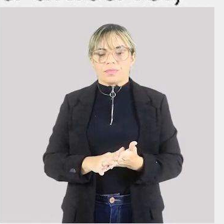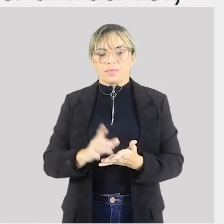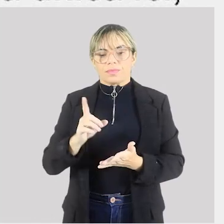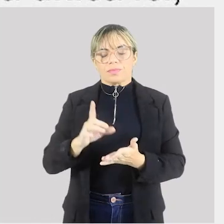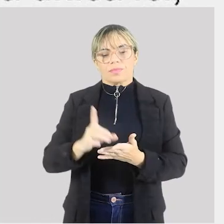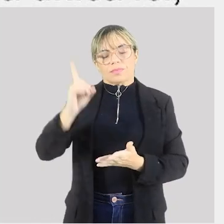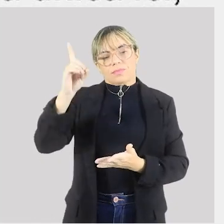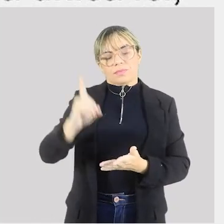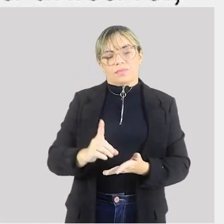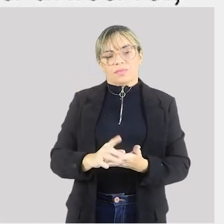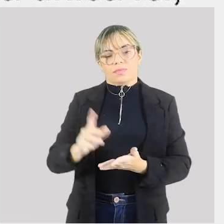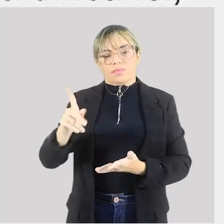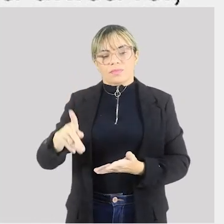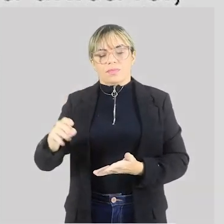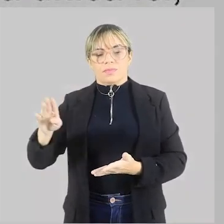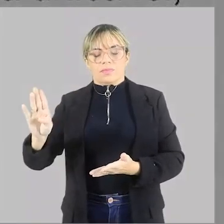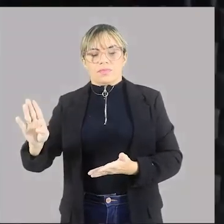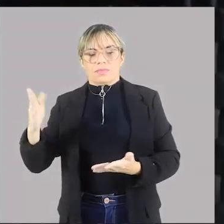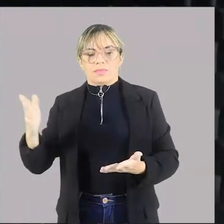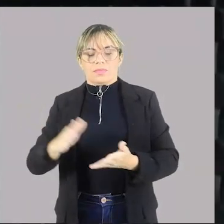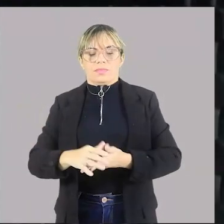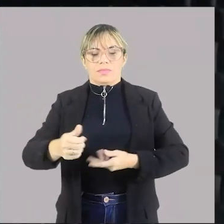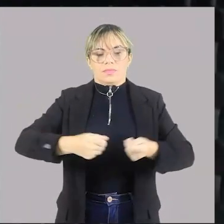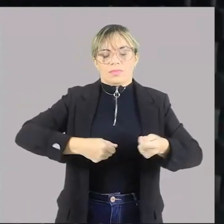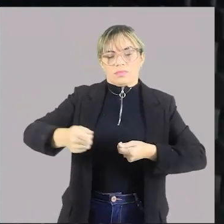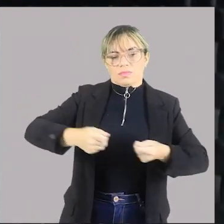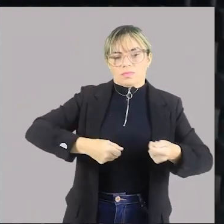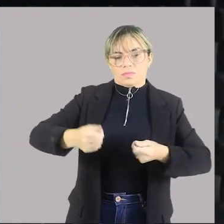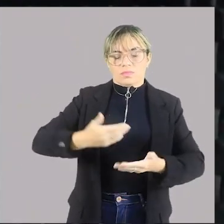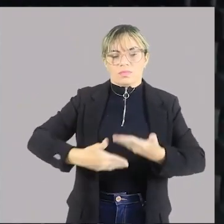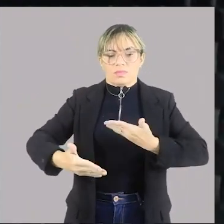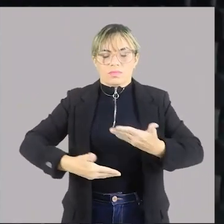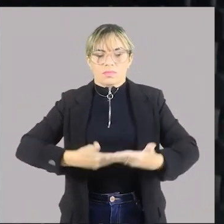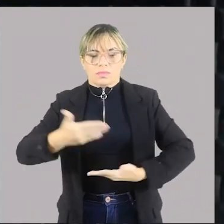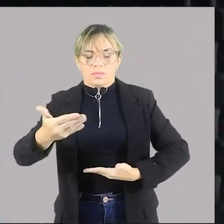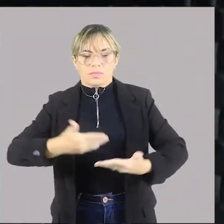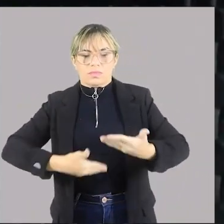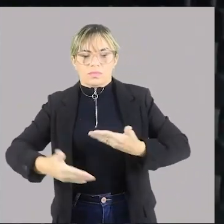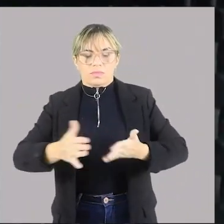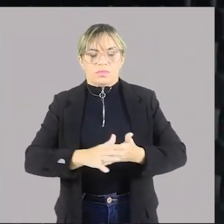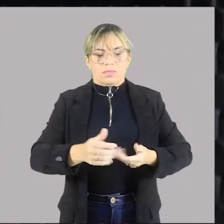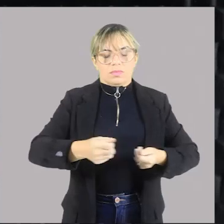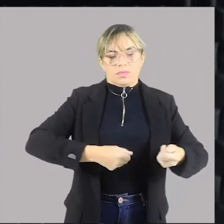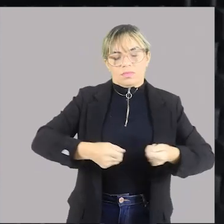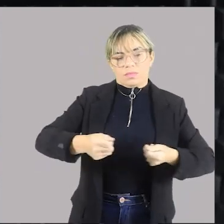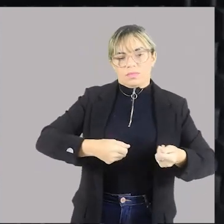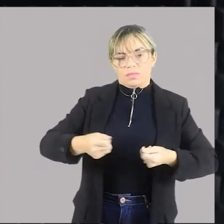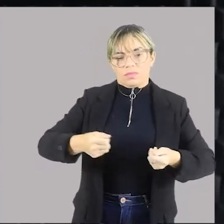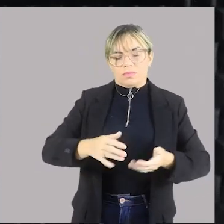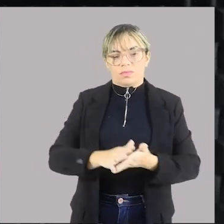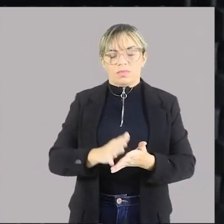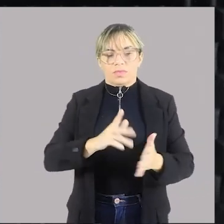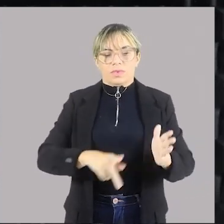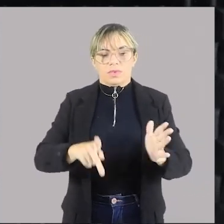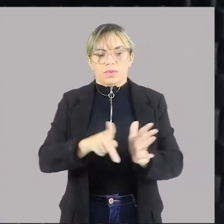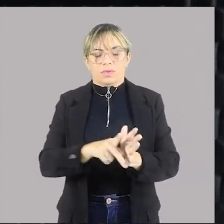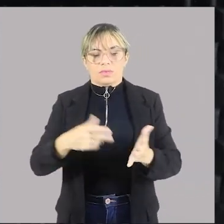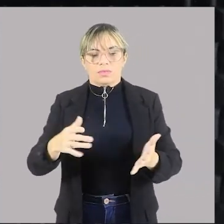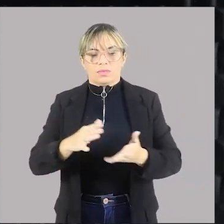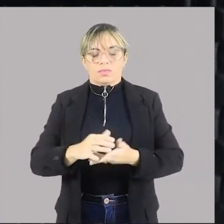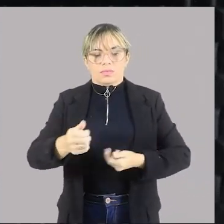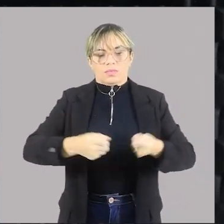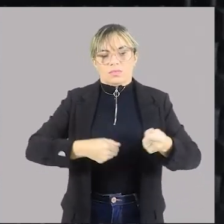público, portanto, promove ali a regulação das relações da administração pública entre si ou da administração